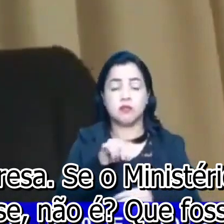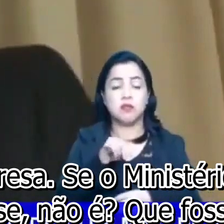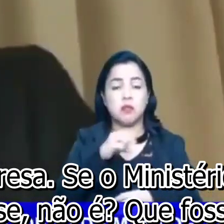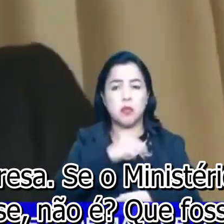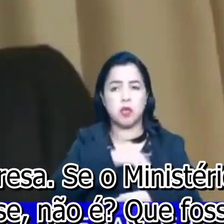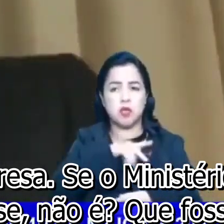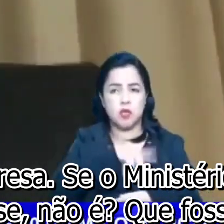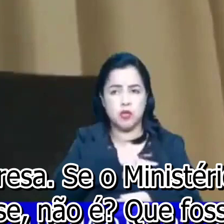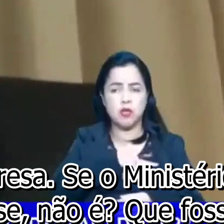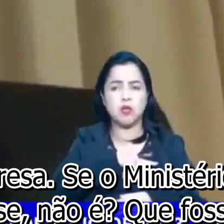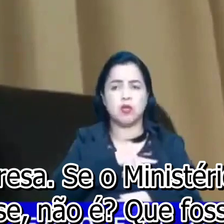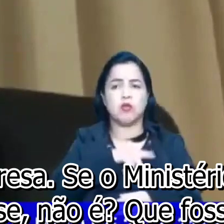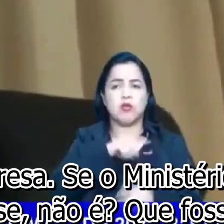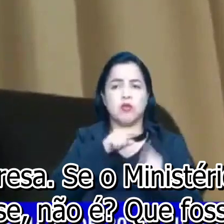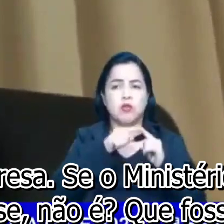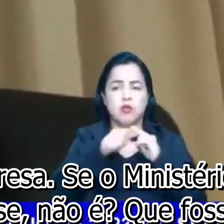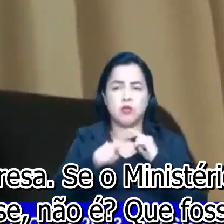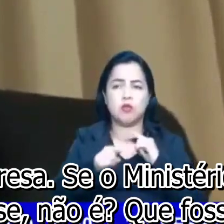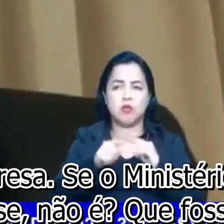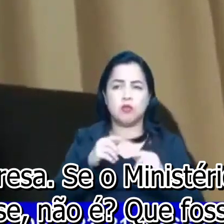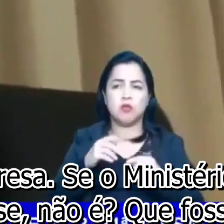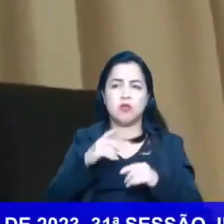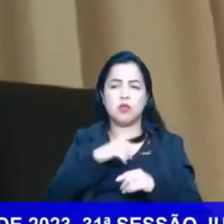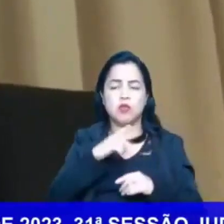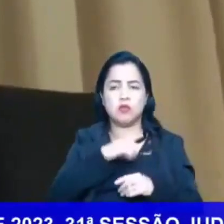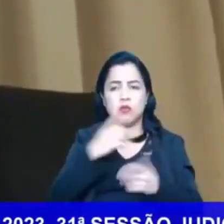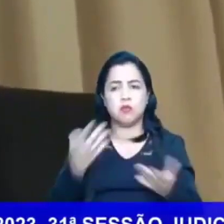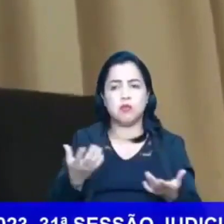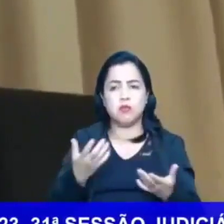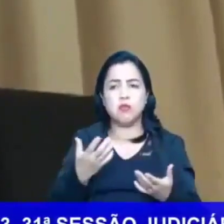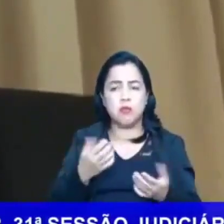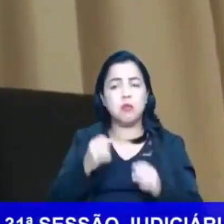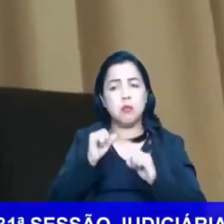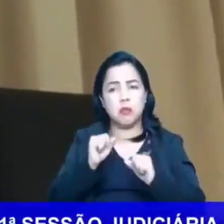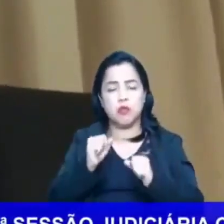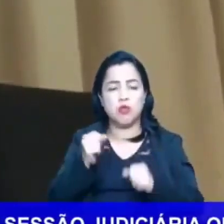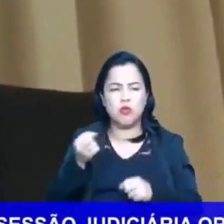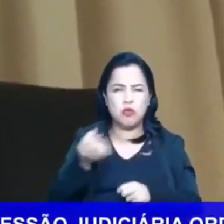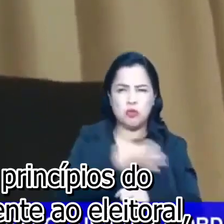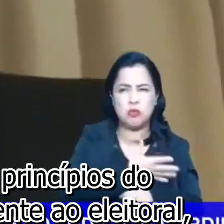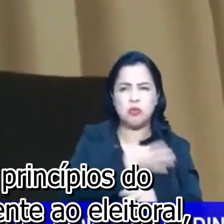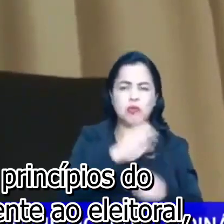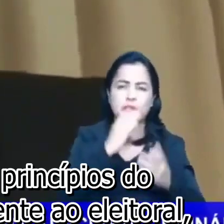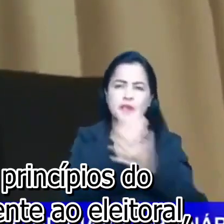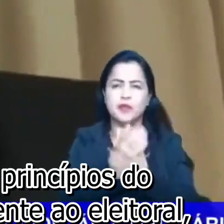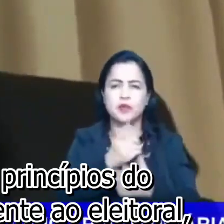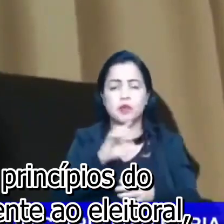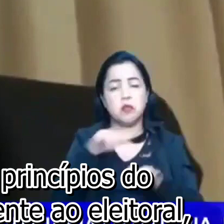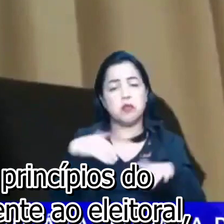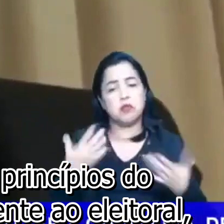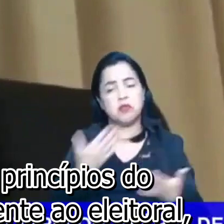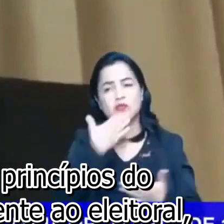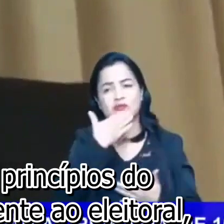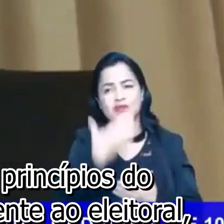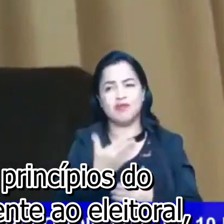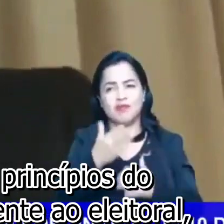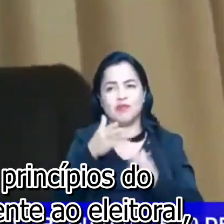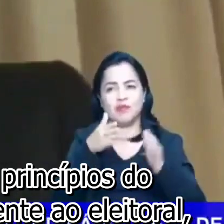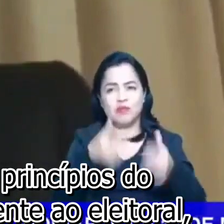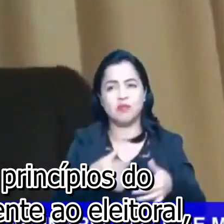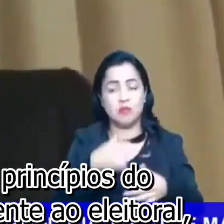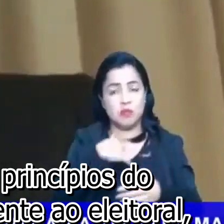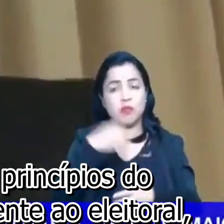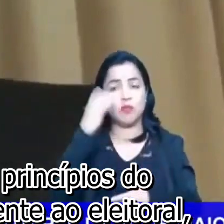tivesse aventado alguma situação, alguma hipótese, não é, que fosse um fato novo ou algo assim, eu até acho